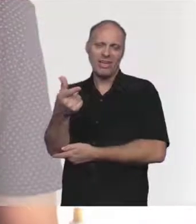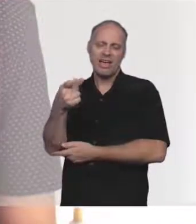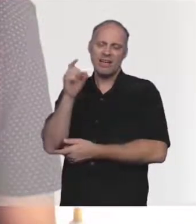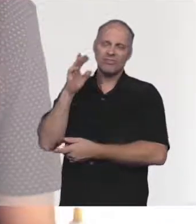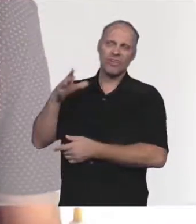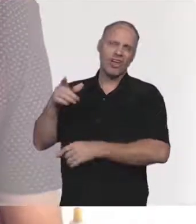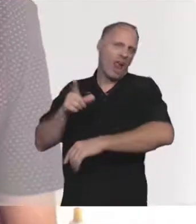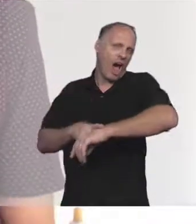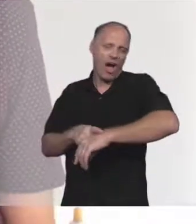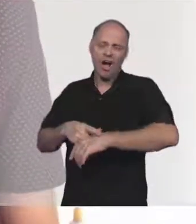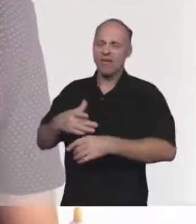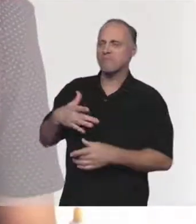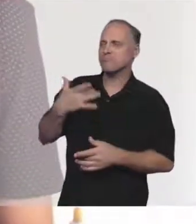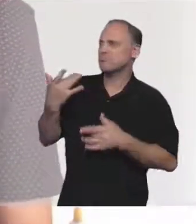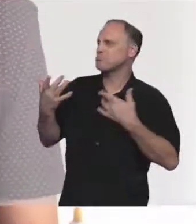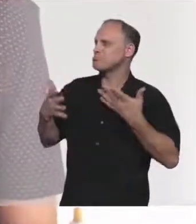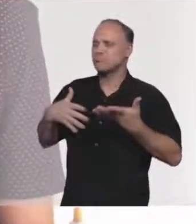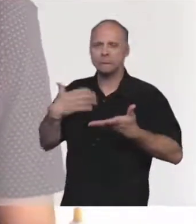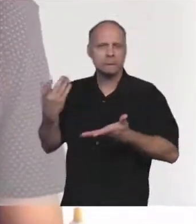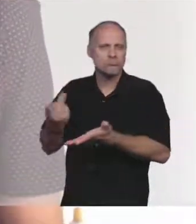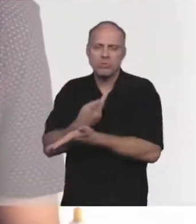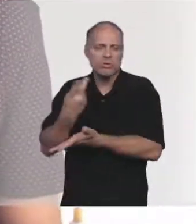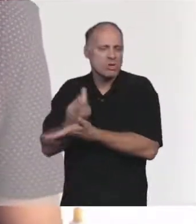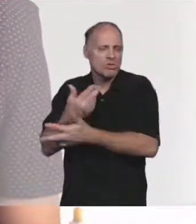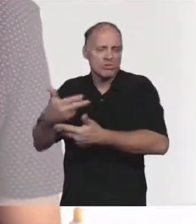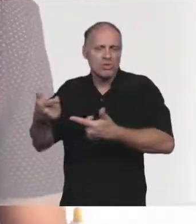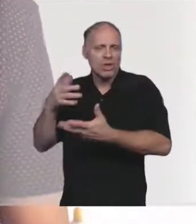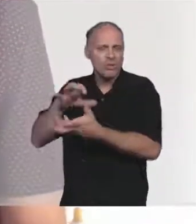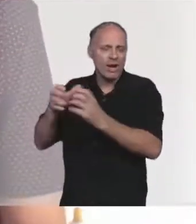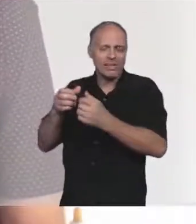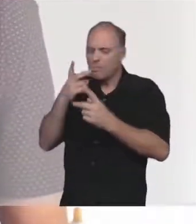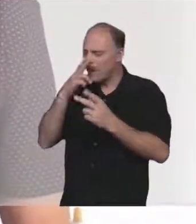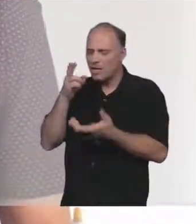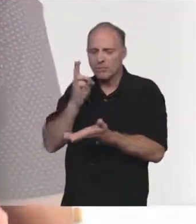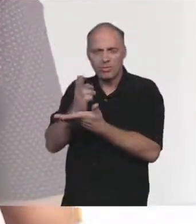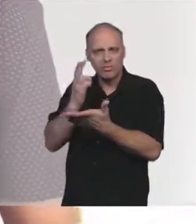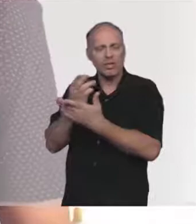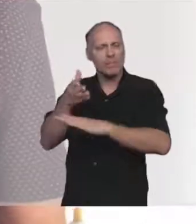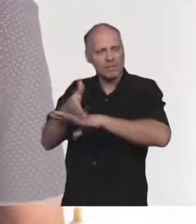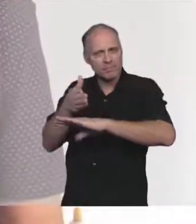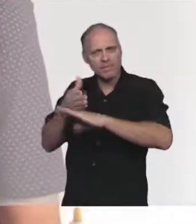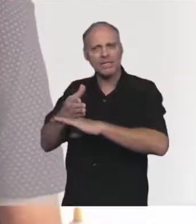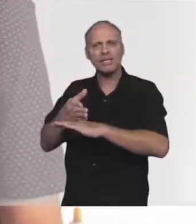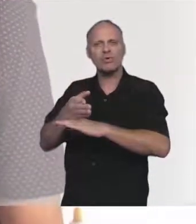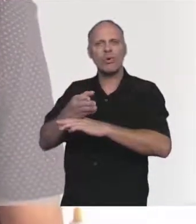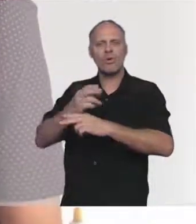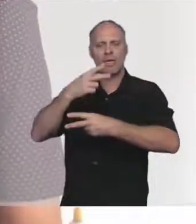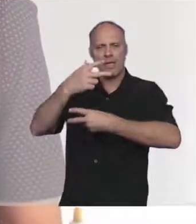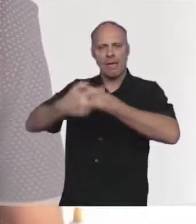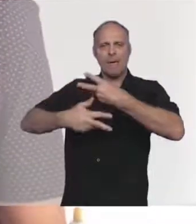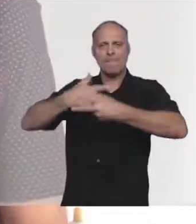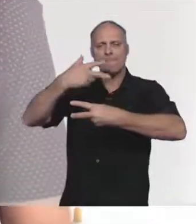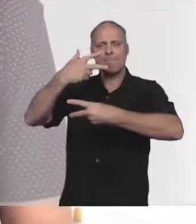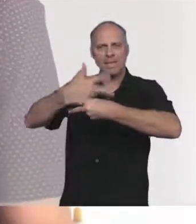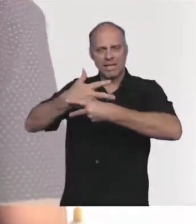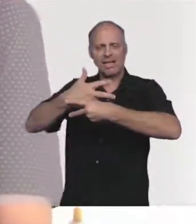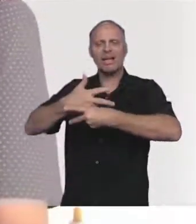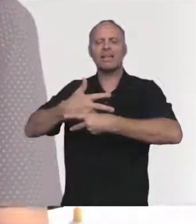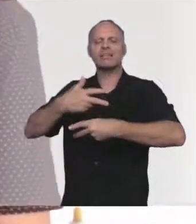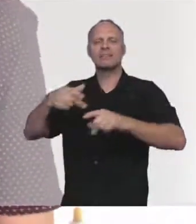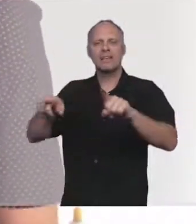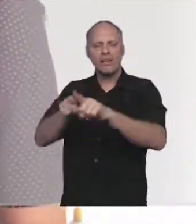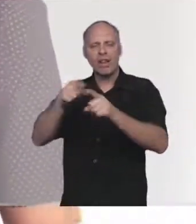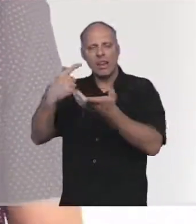Era muito intuitivo a minha relação com a arte, apesar de acompanhar bienais, né? Tô sempre interessado. Os livros que eu